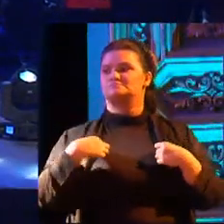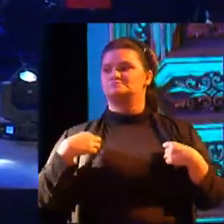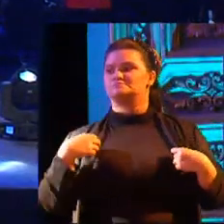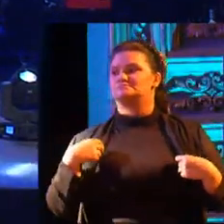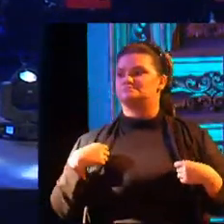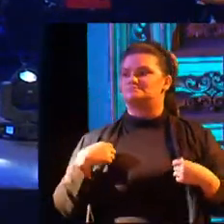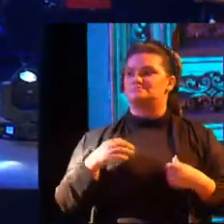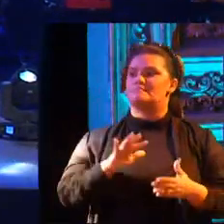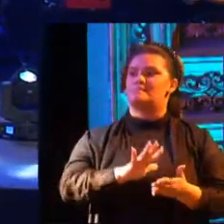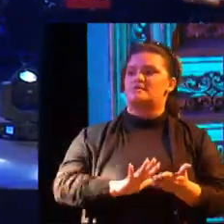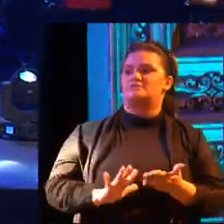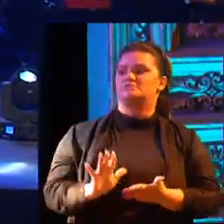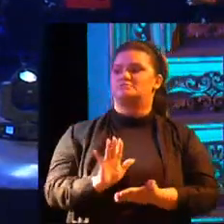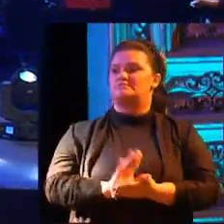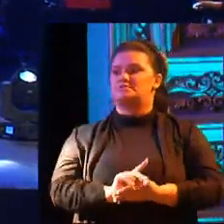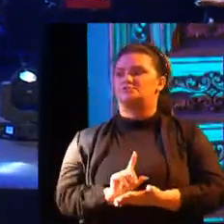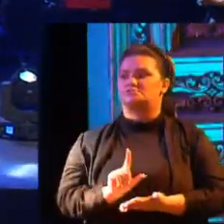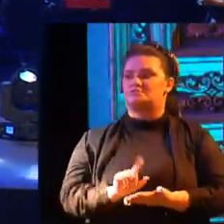Obrigado, obrigado, Ronaldo.